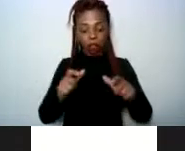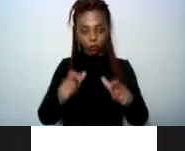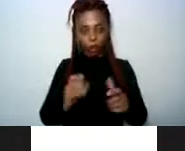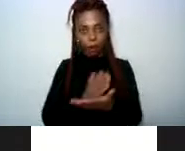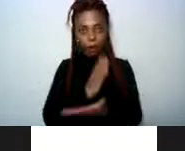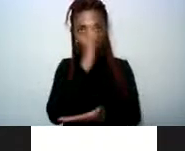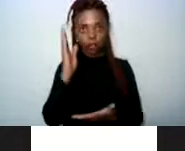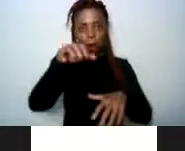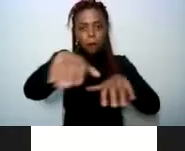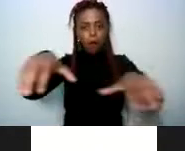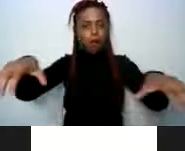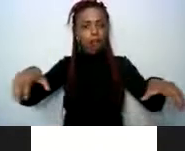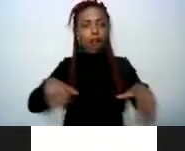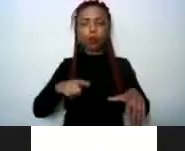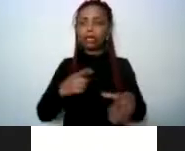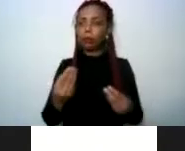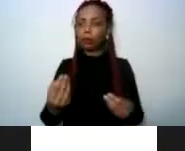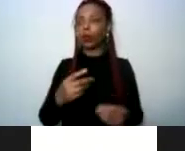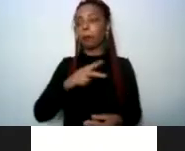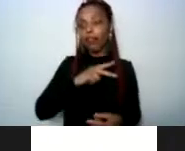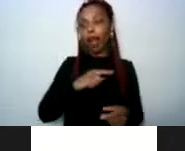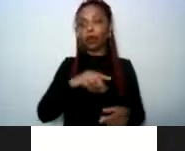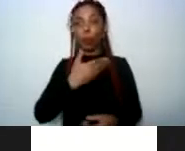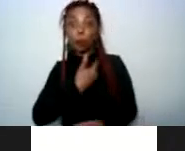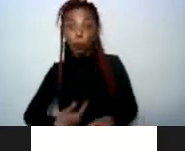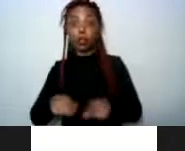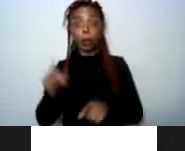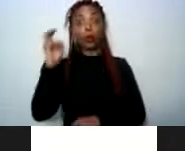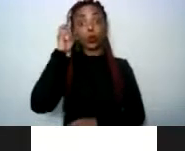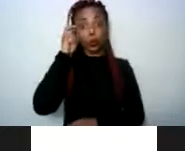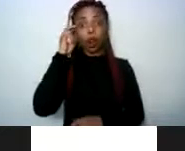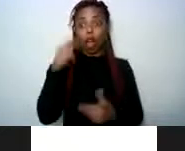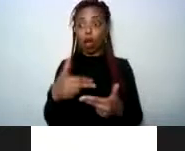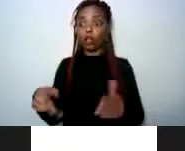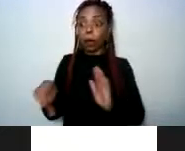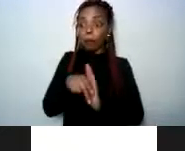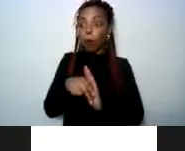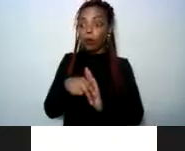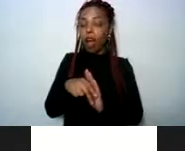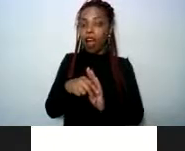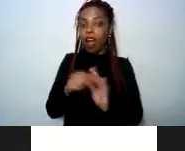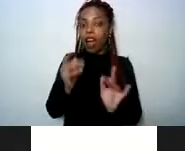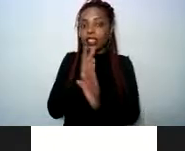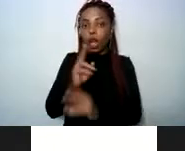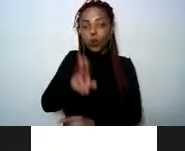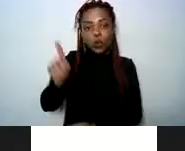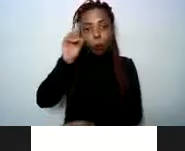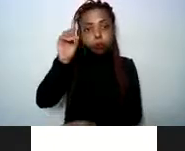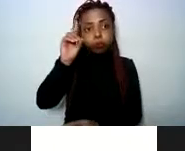culturais, né, e mesmo equipamentos do uso da cidade no dia a dia, da necessidade